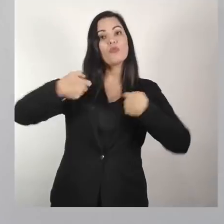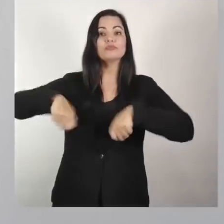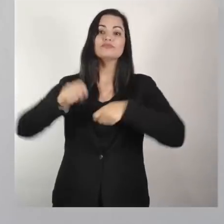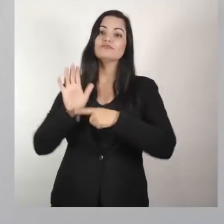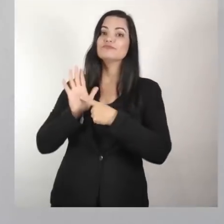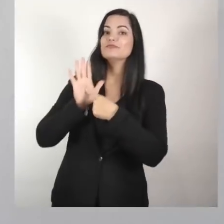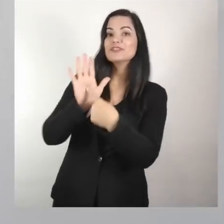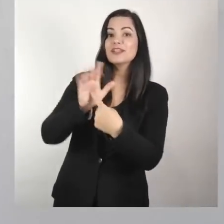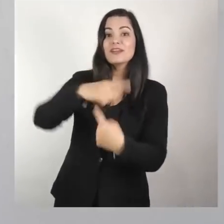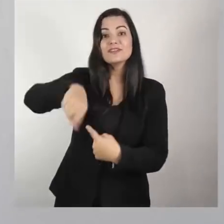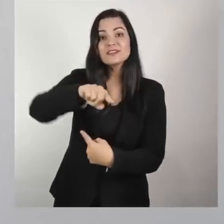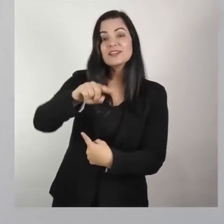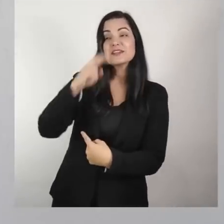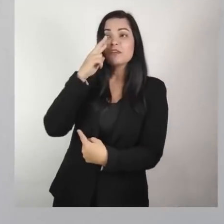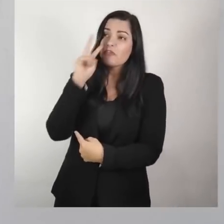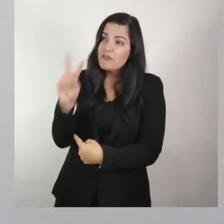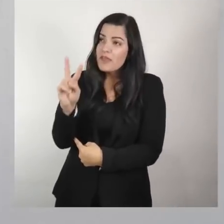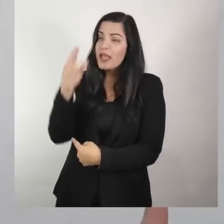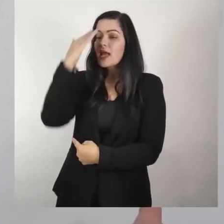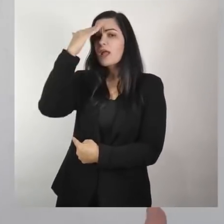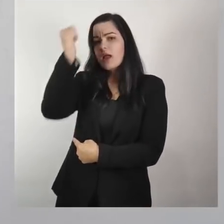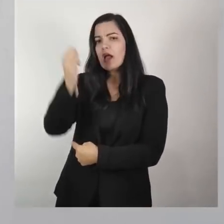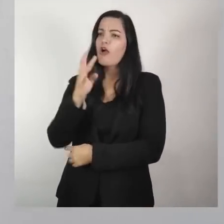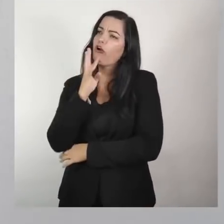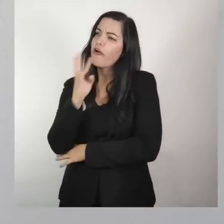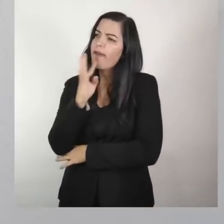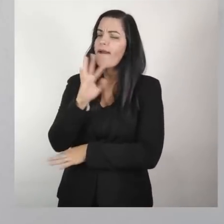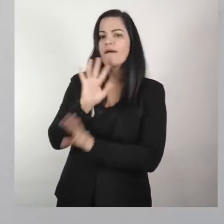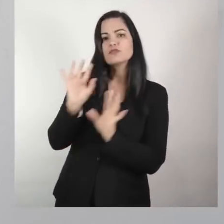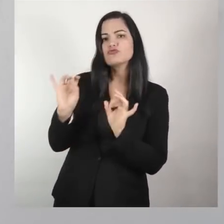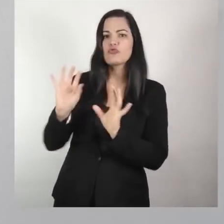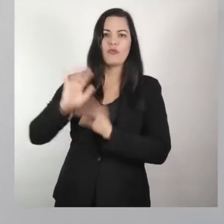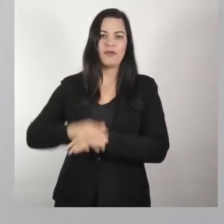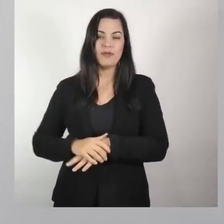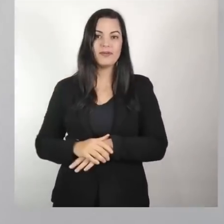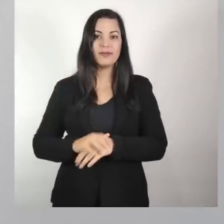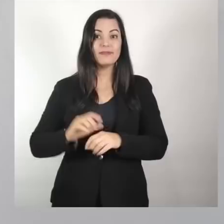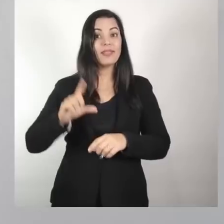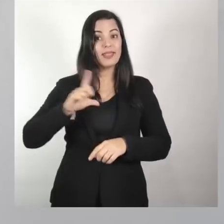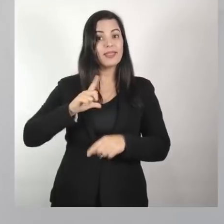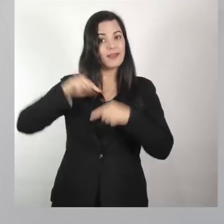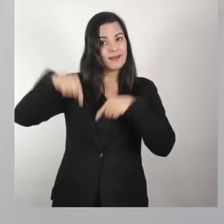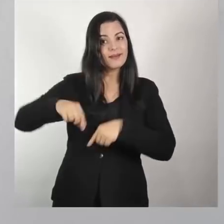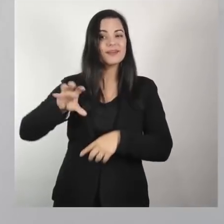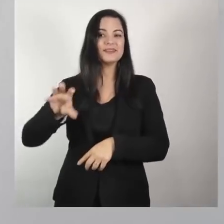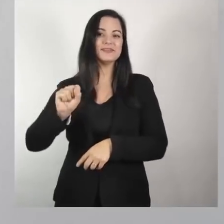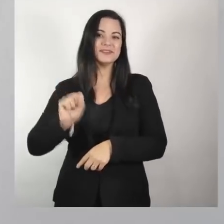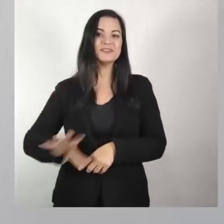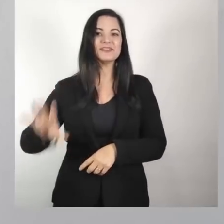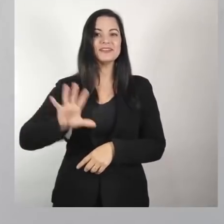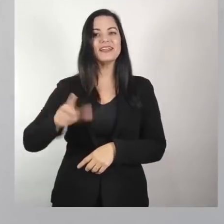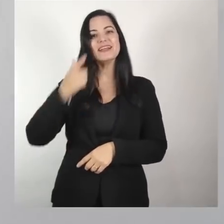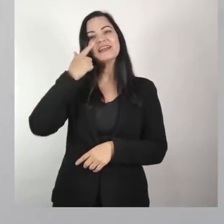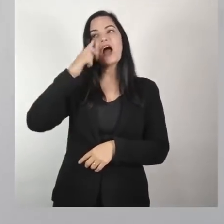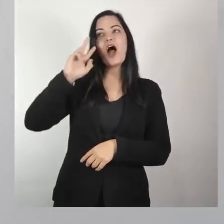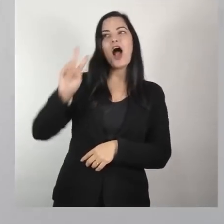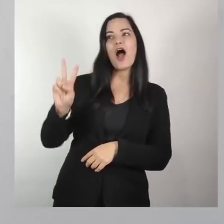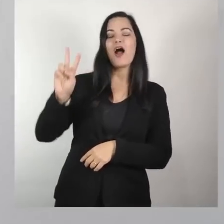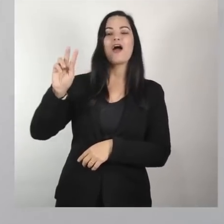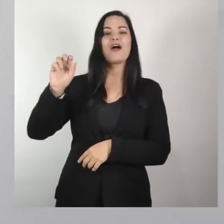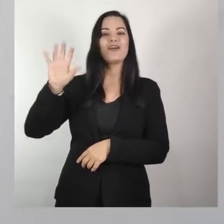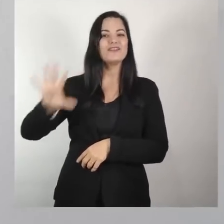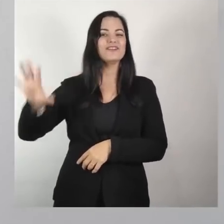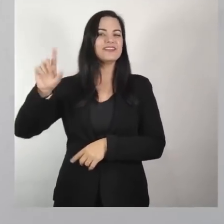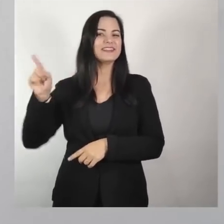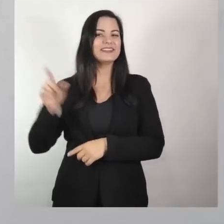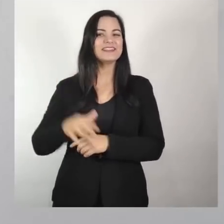para vocês que isso existe e que está aqui na região Sudeste, tá bom? Então observem a imagem que eu vou